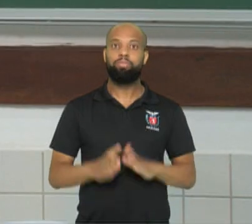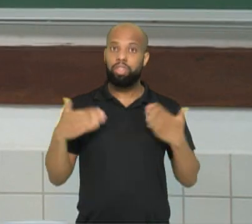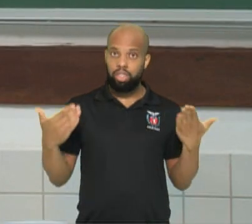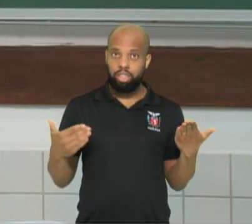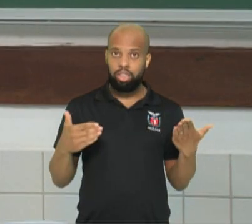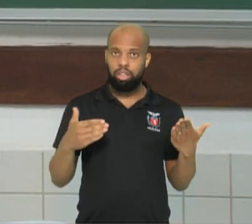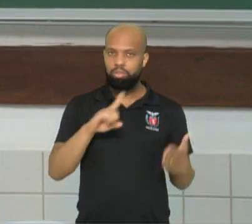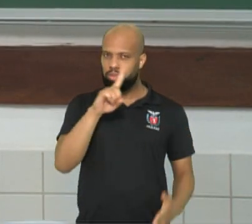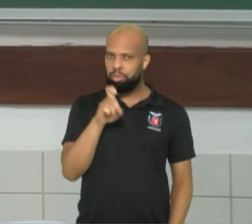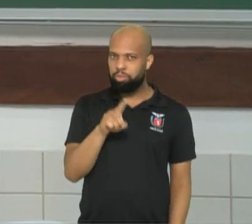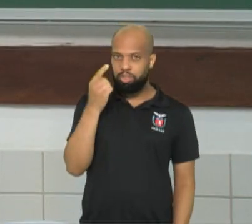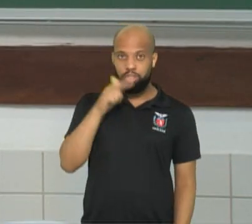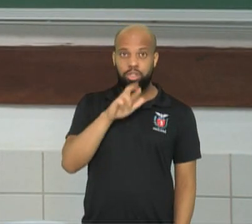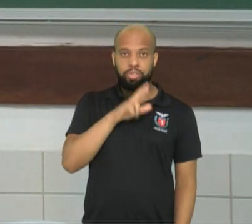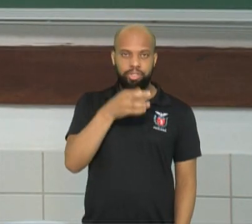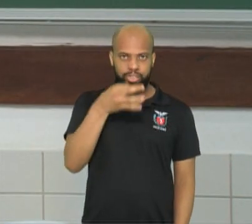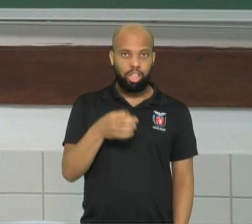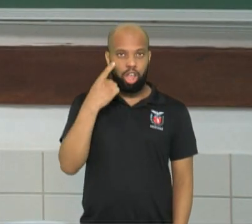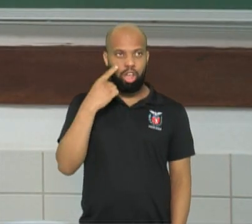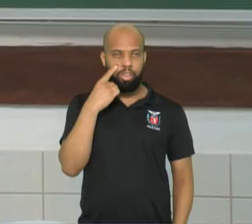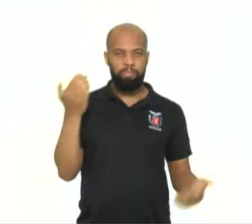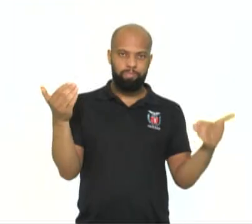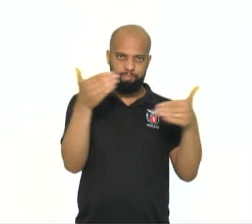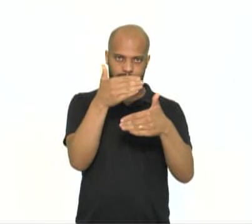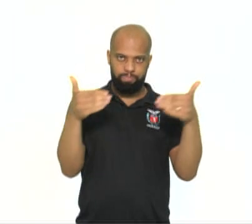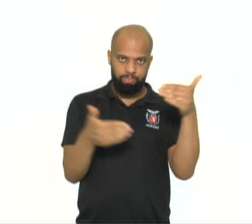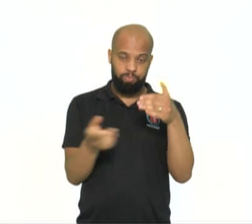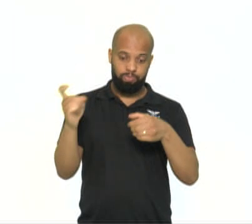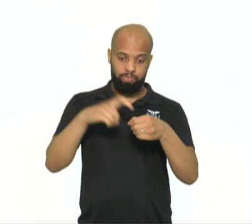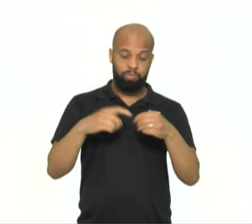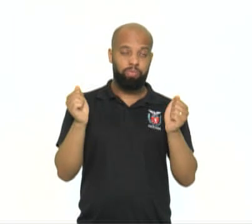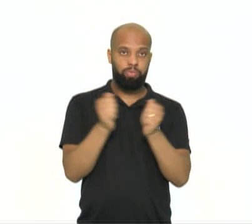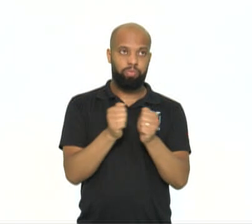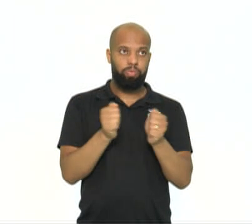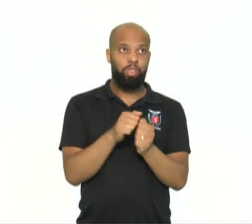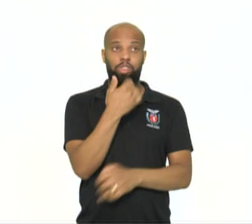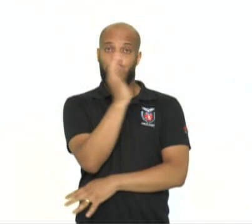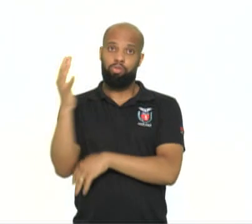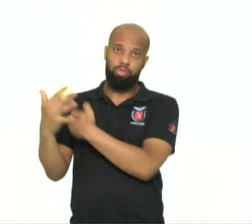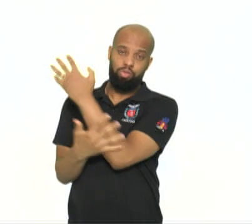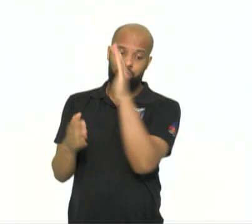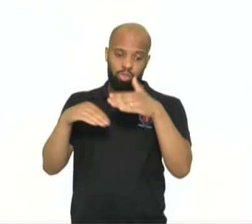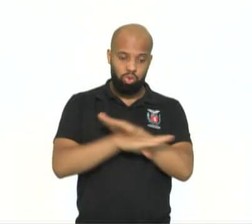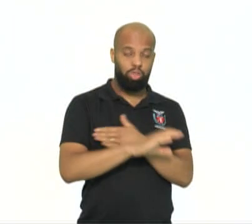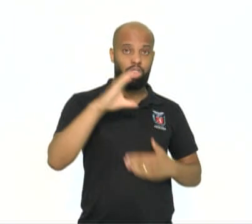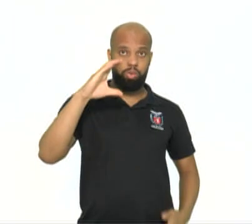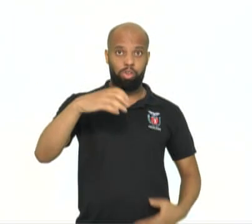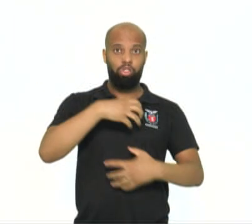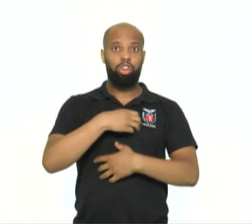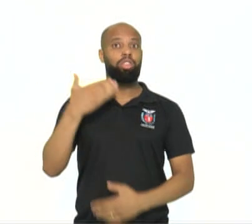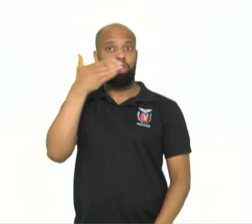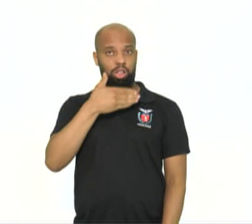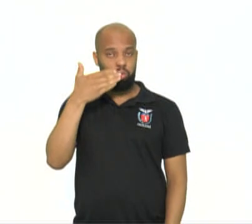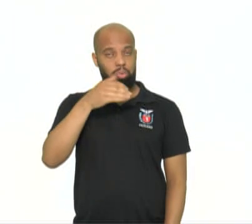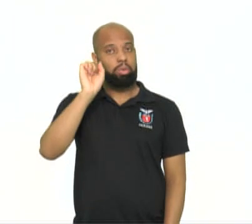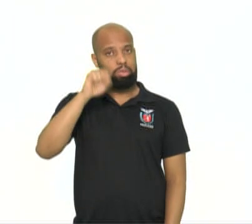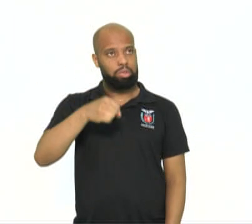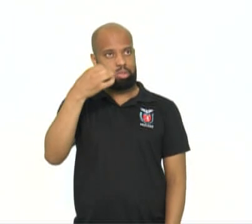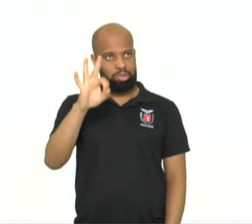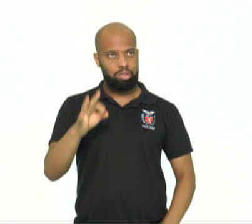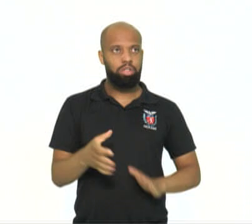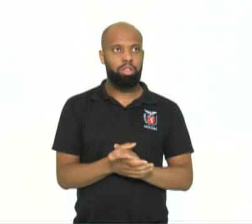E aí, será que você acertou? Vou voltar aqui o slide só para a gente ler junto, tá? As florestas armazenam carbono na forma de açúcar? Sim,